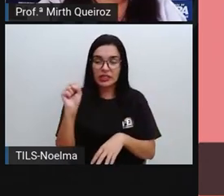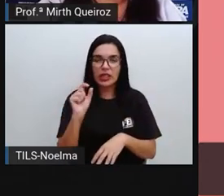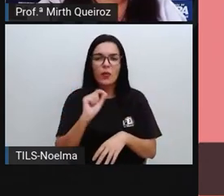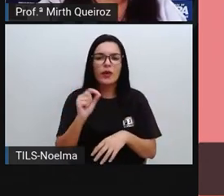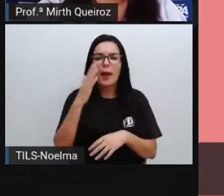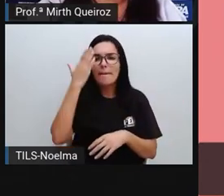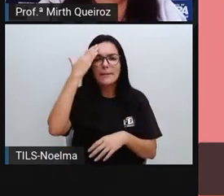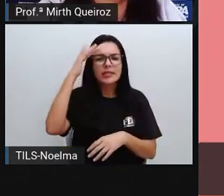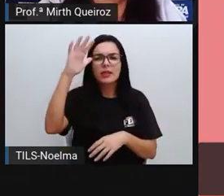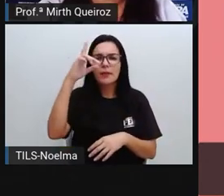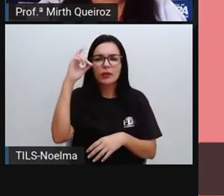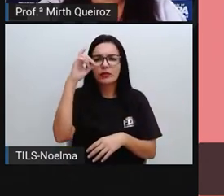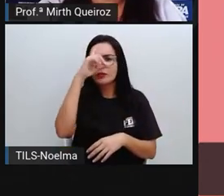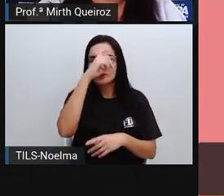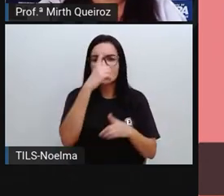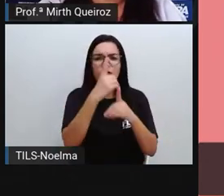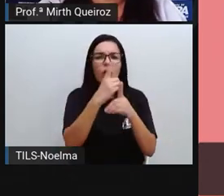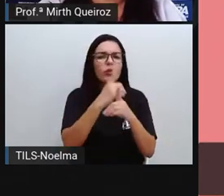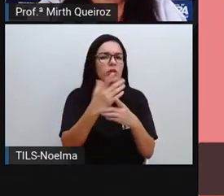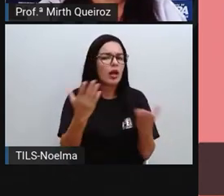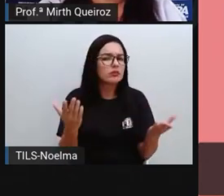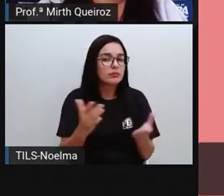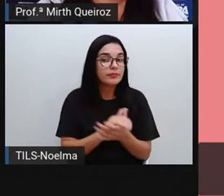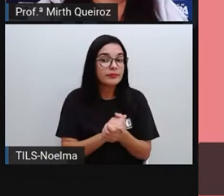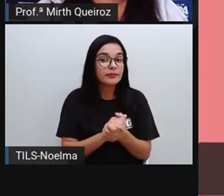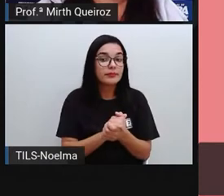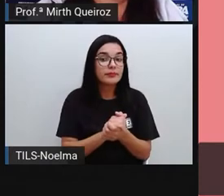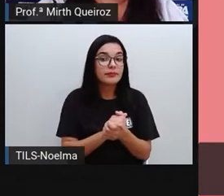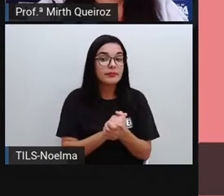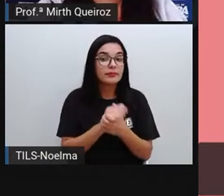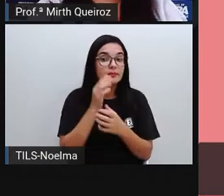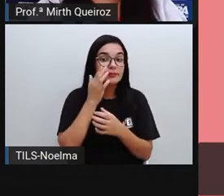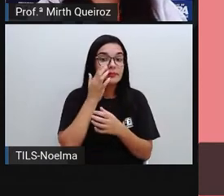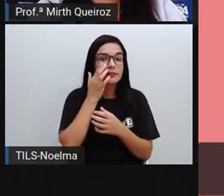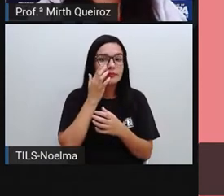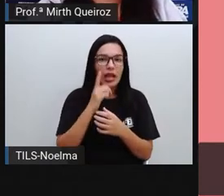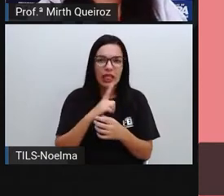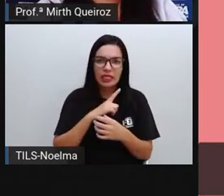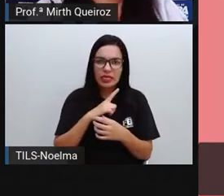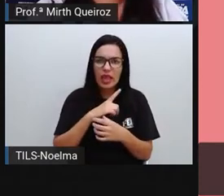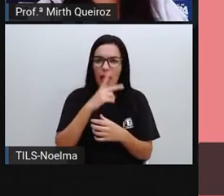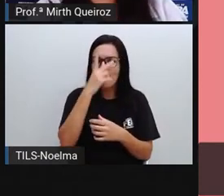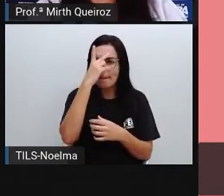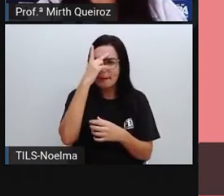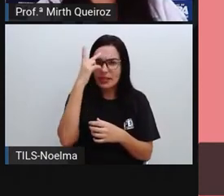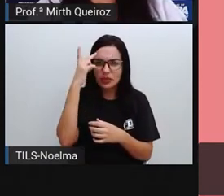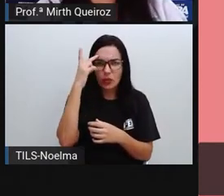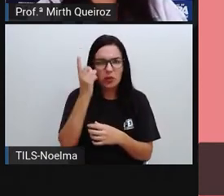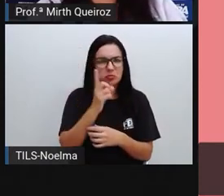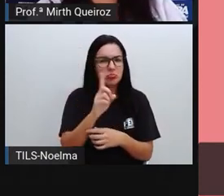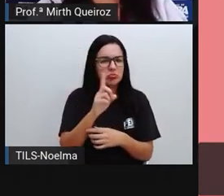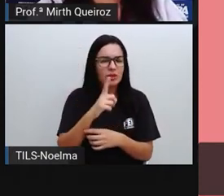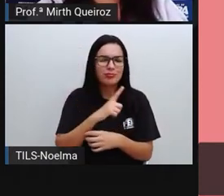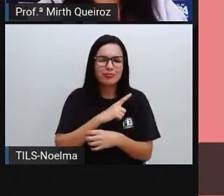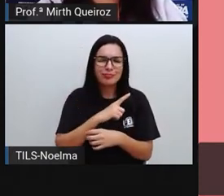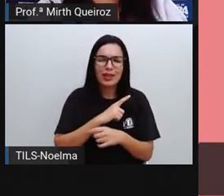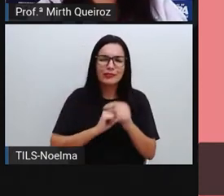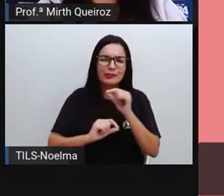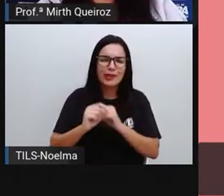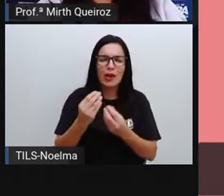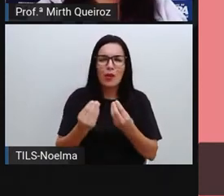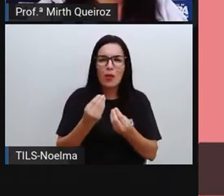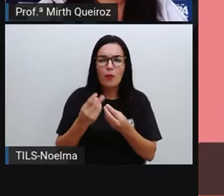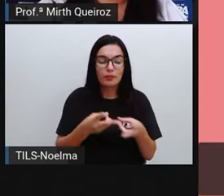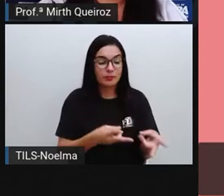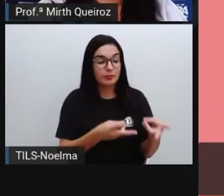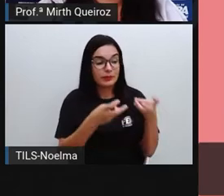principais dificuldades que vocês encontraram aí neste período? Vai haver pessoas que não tiveram como assistir às